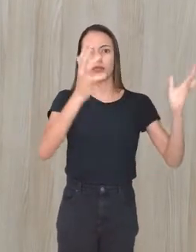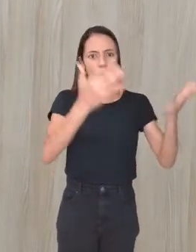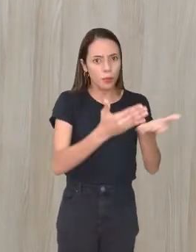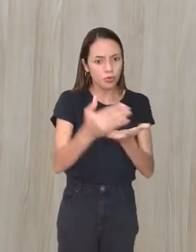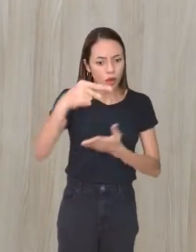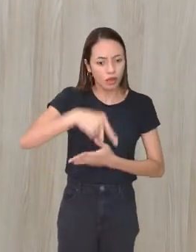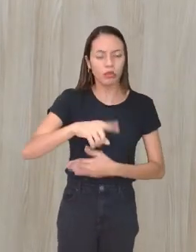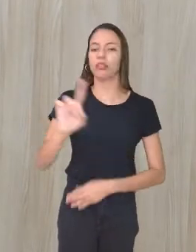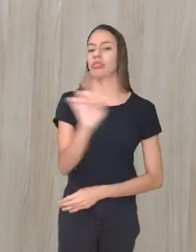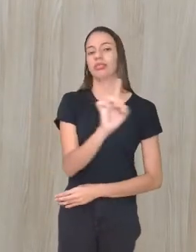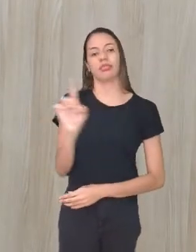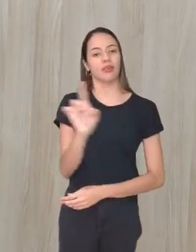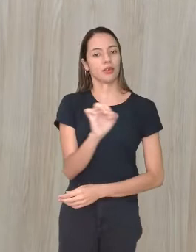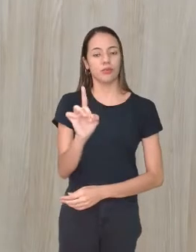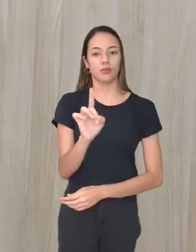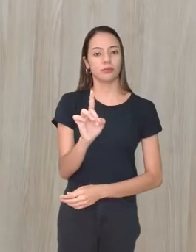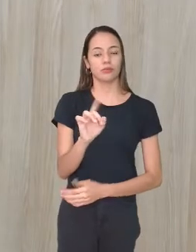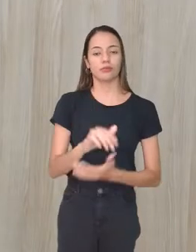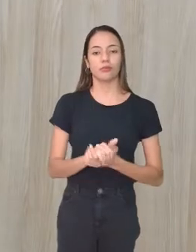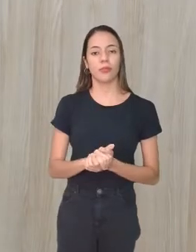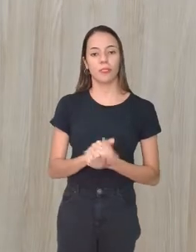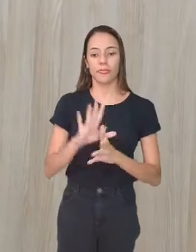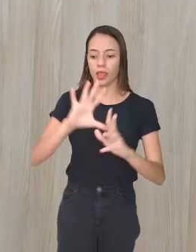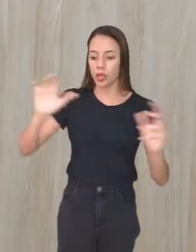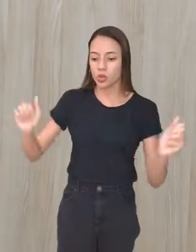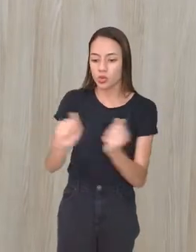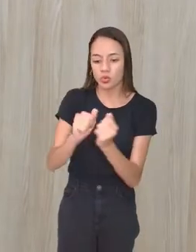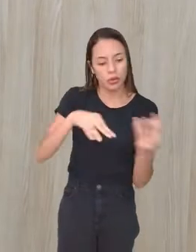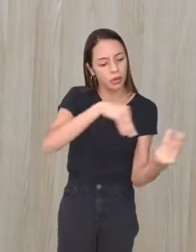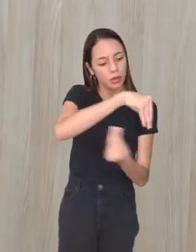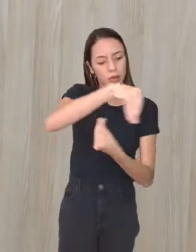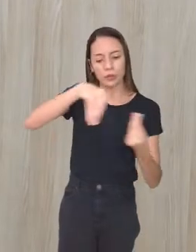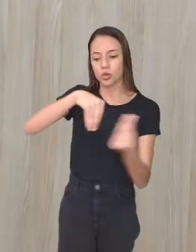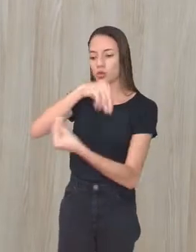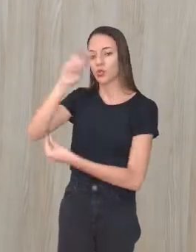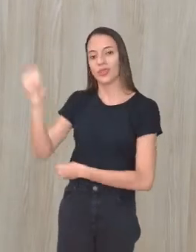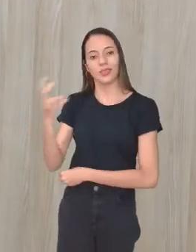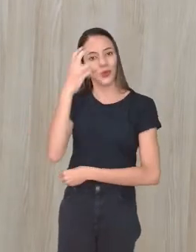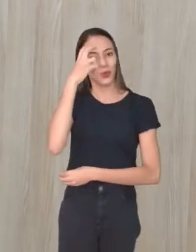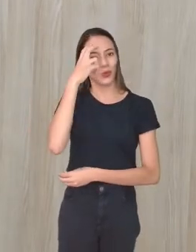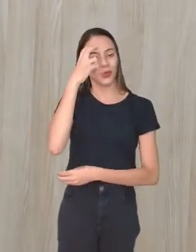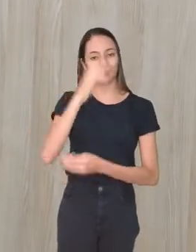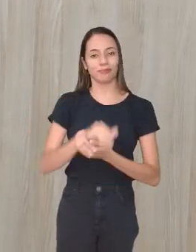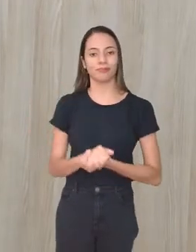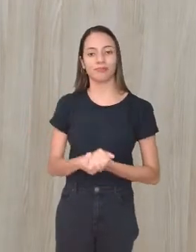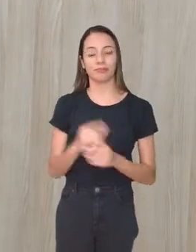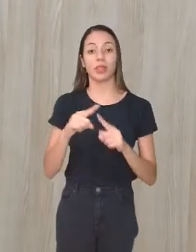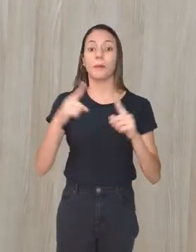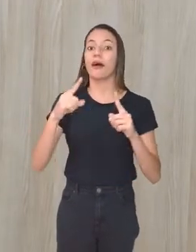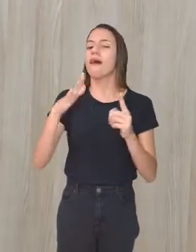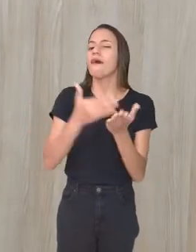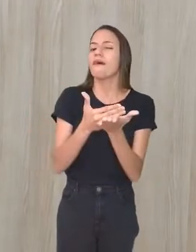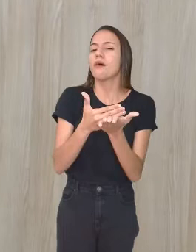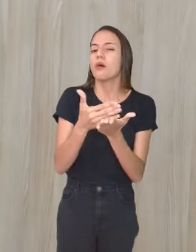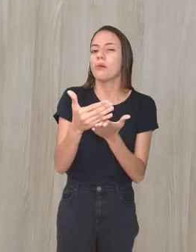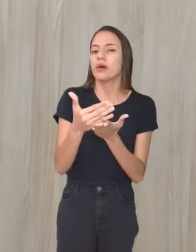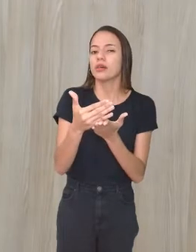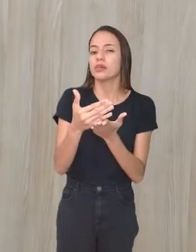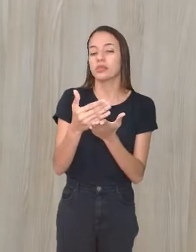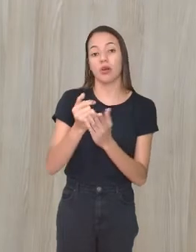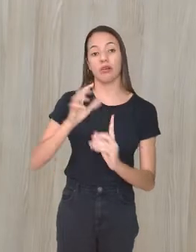no Brasil. Ele é dessa junção, dessa mistura de culturas. Mas, a princípio, ele veio de